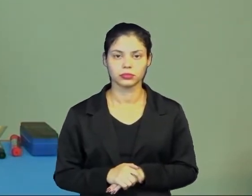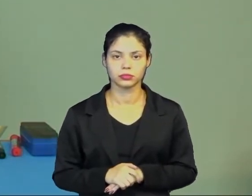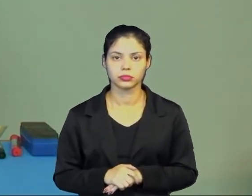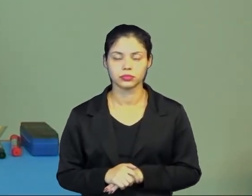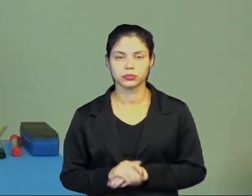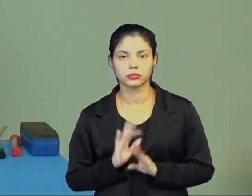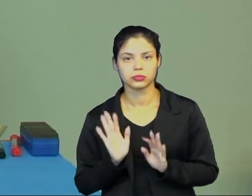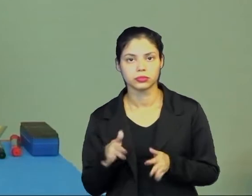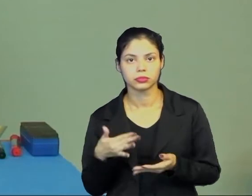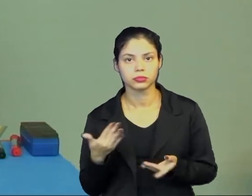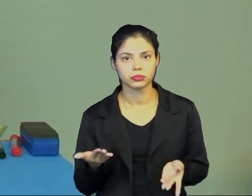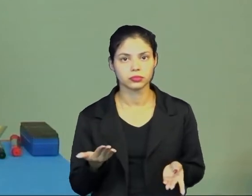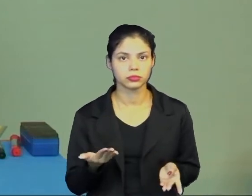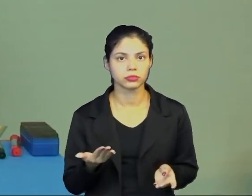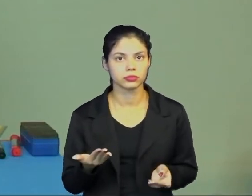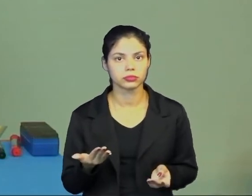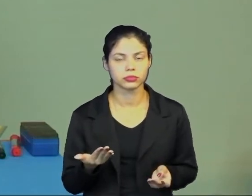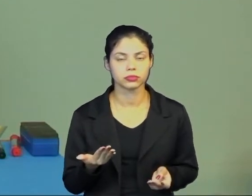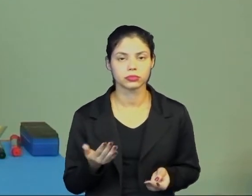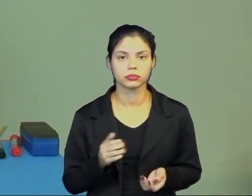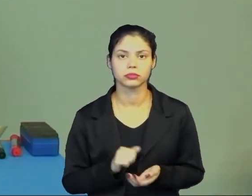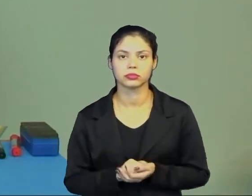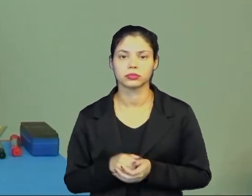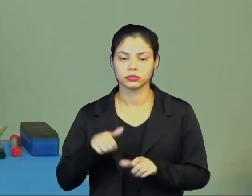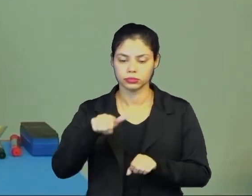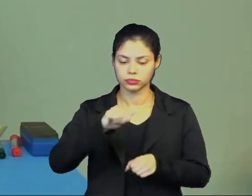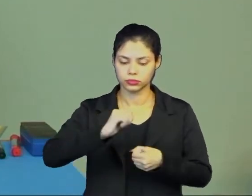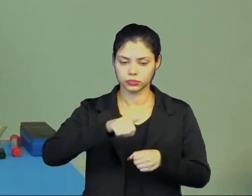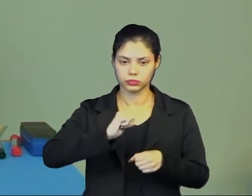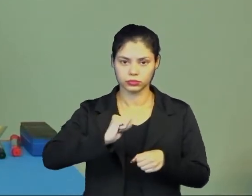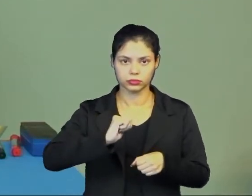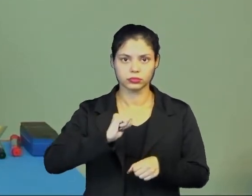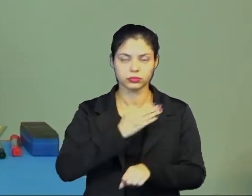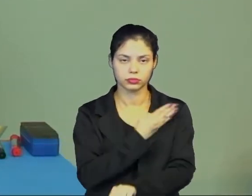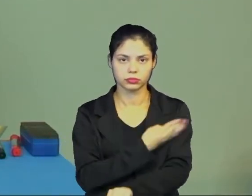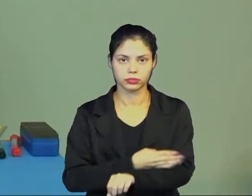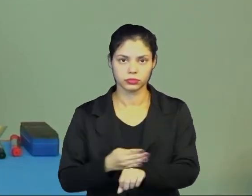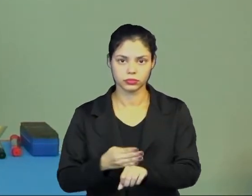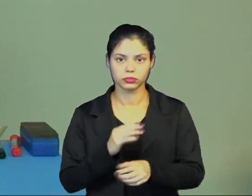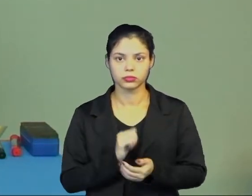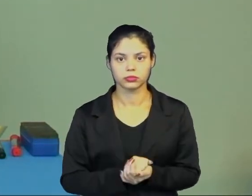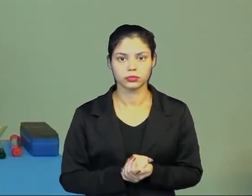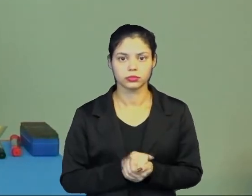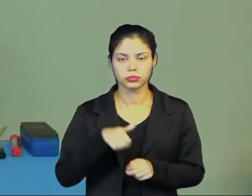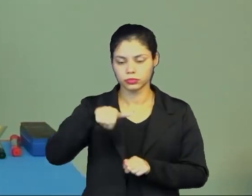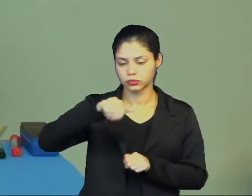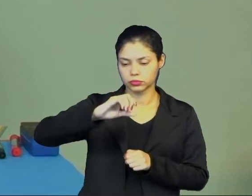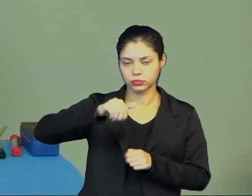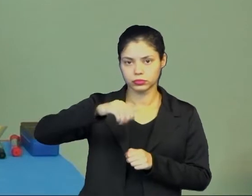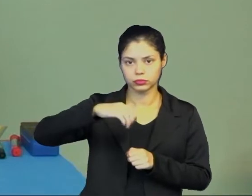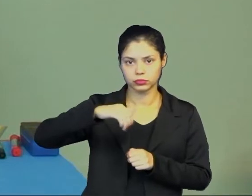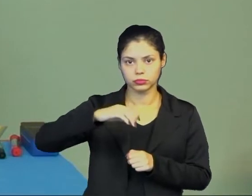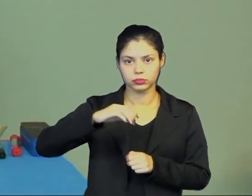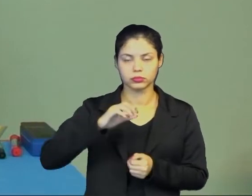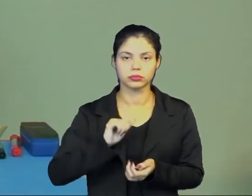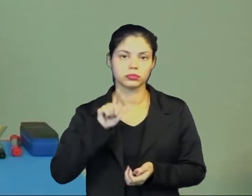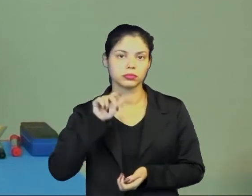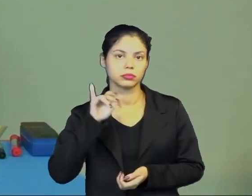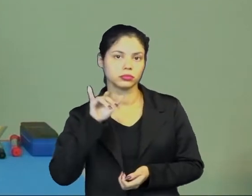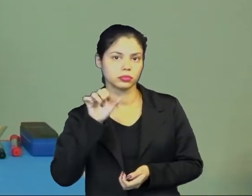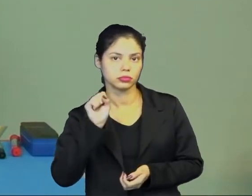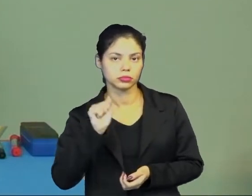Qual coleção eu tenho mais? A de tampinhas brancas ou a de tampinhas